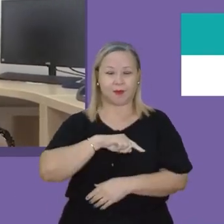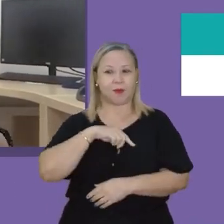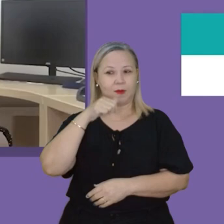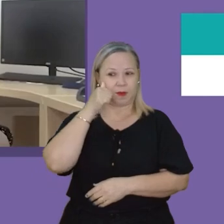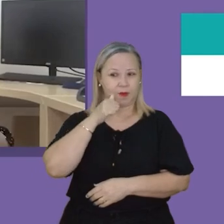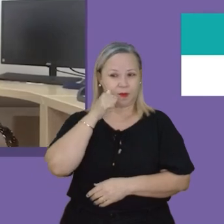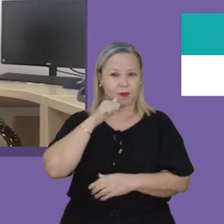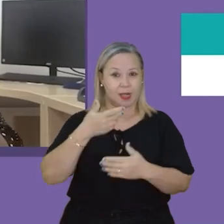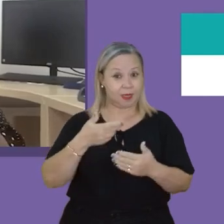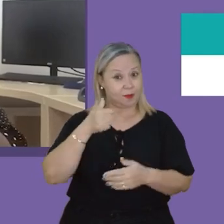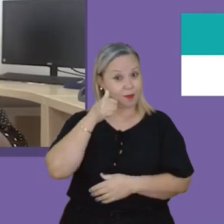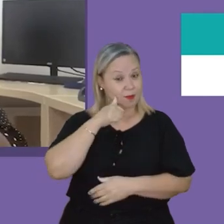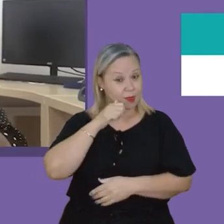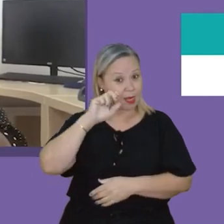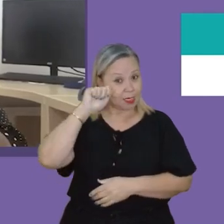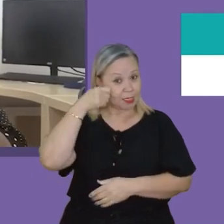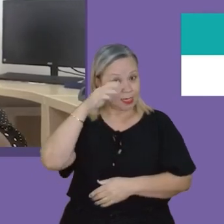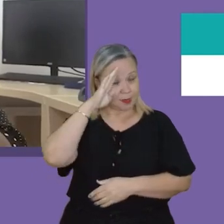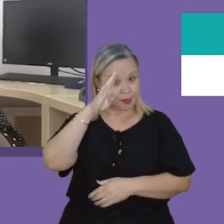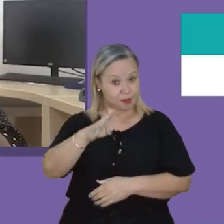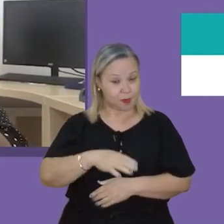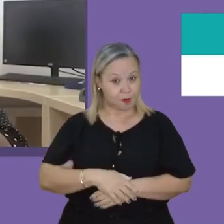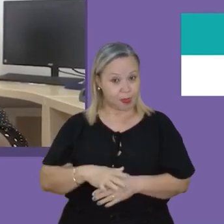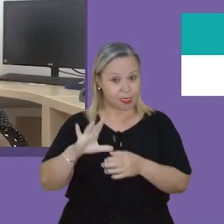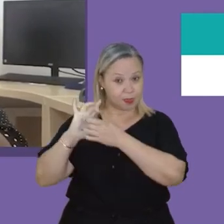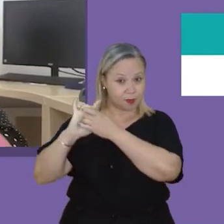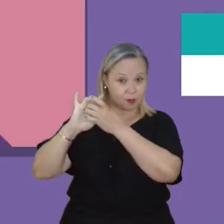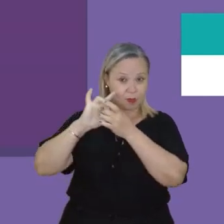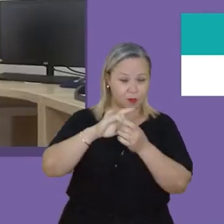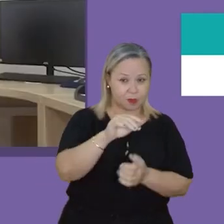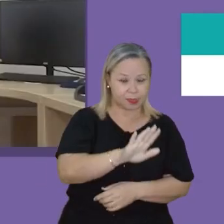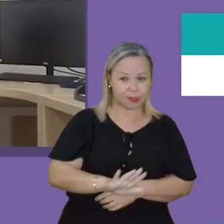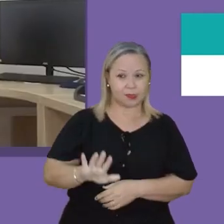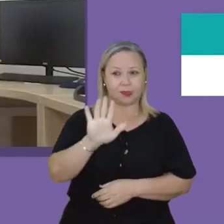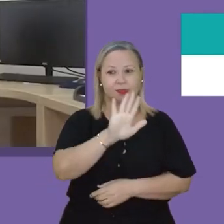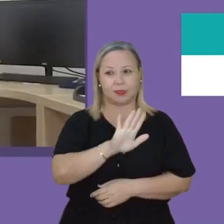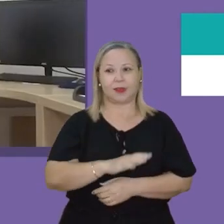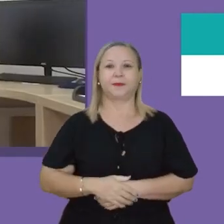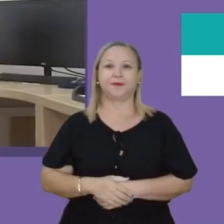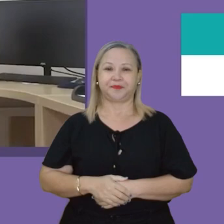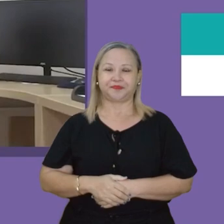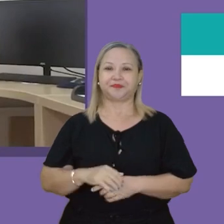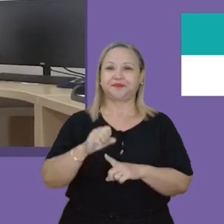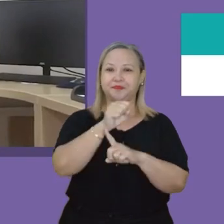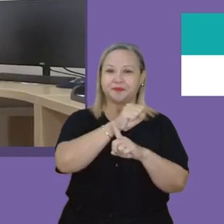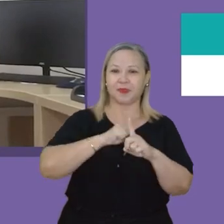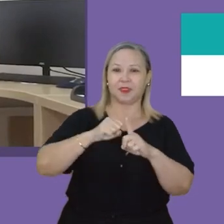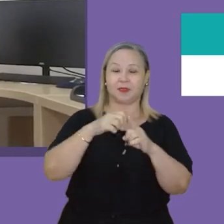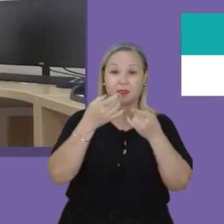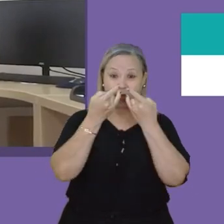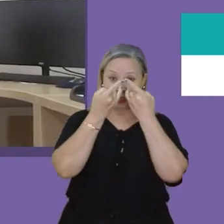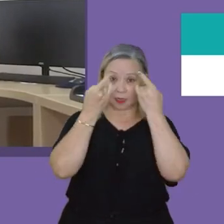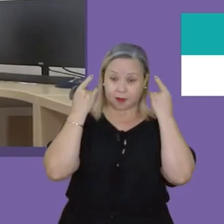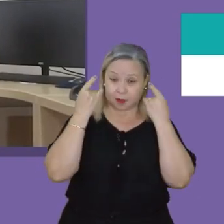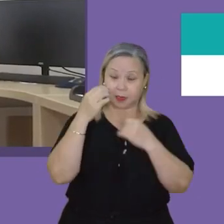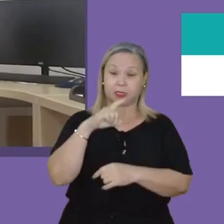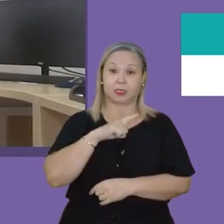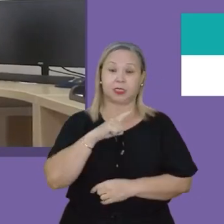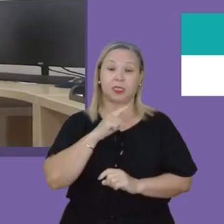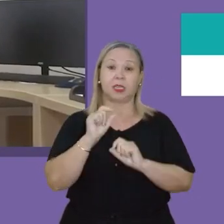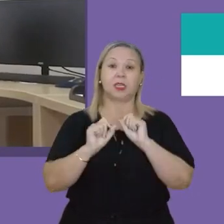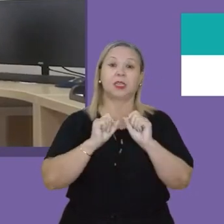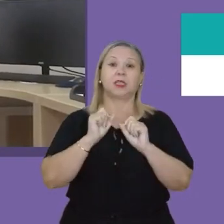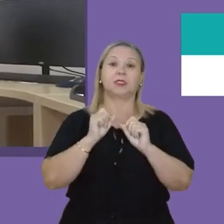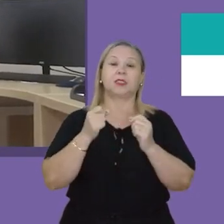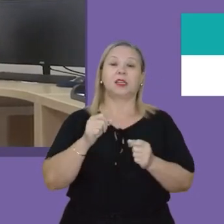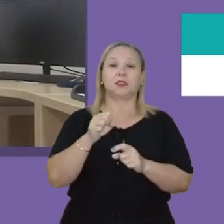mulheres negras, num contexto mais geral. Uma sociedade capitalista,